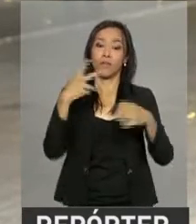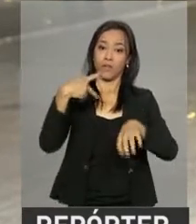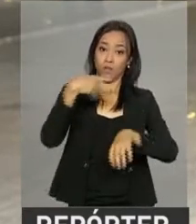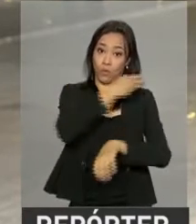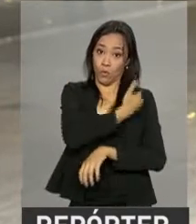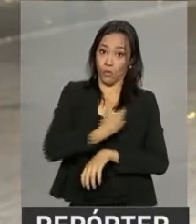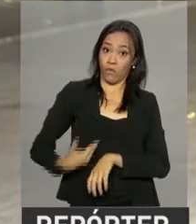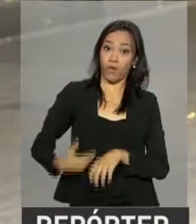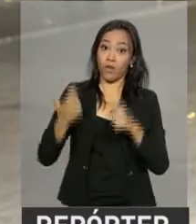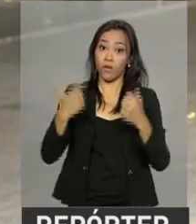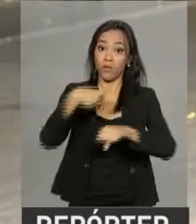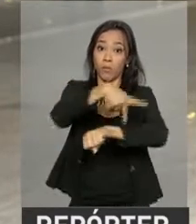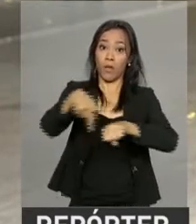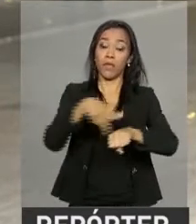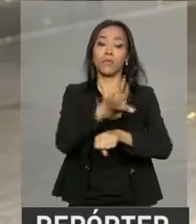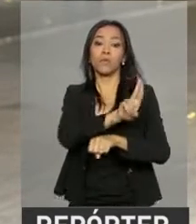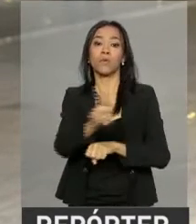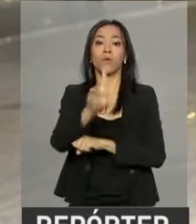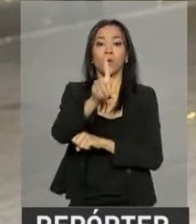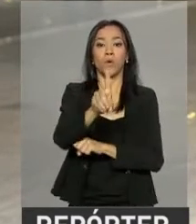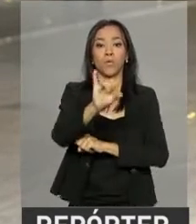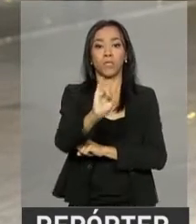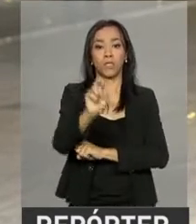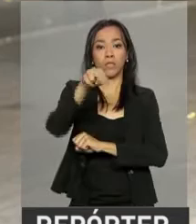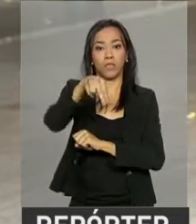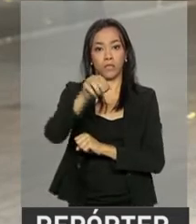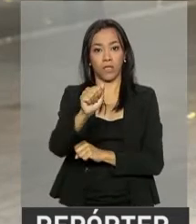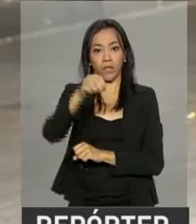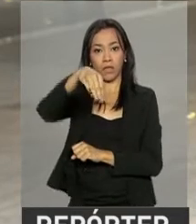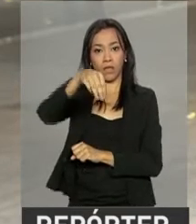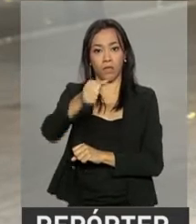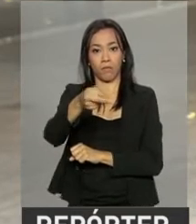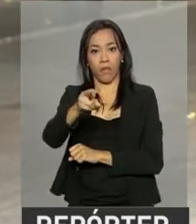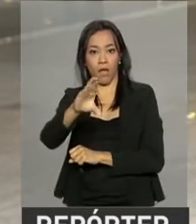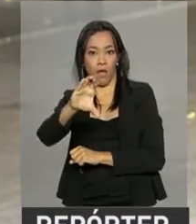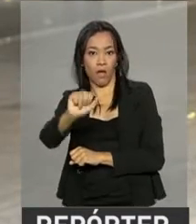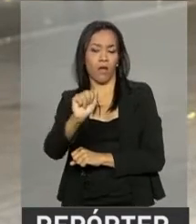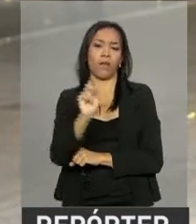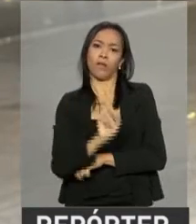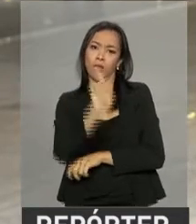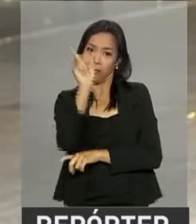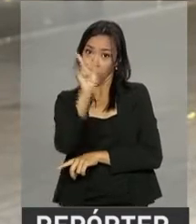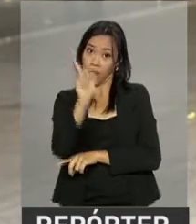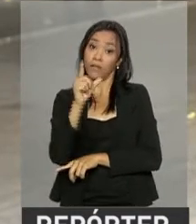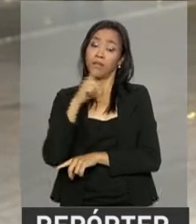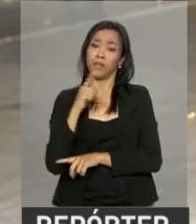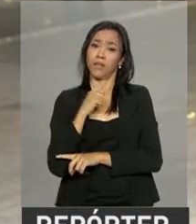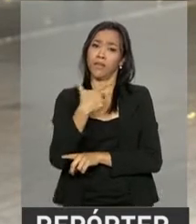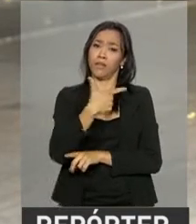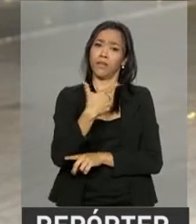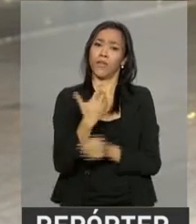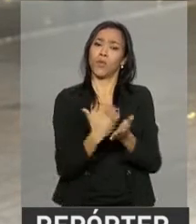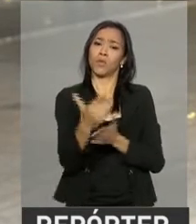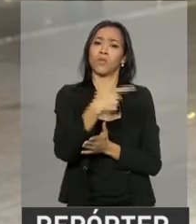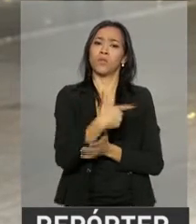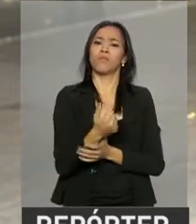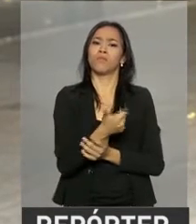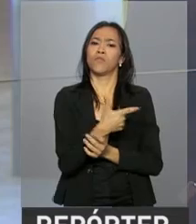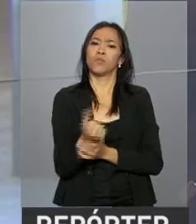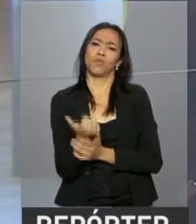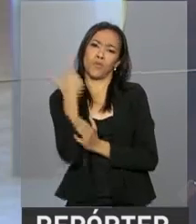estabelecida nesse ano. A Dinamarca, ela tem um laboratório similar que fica desde 2002 em Copenhague. José